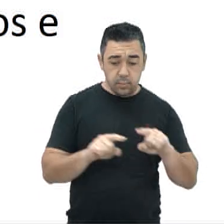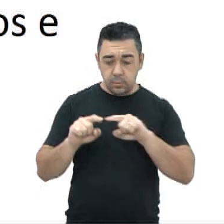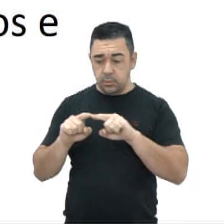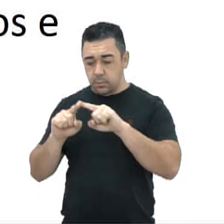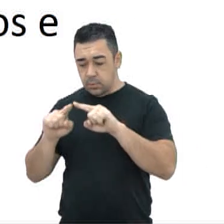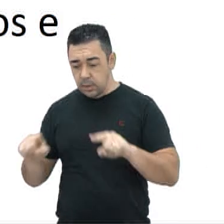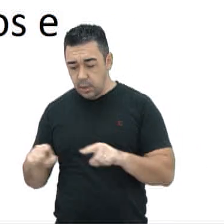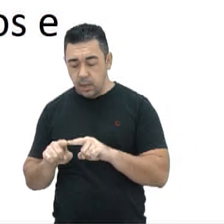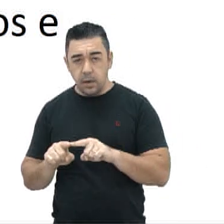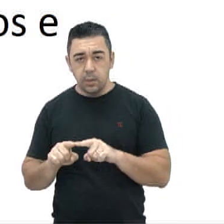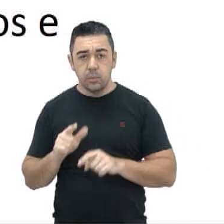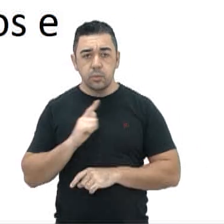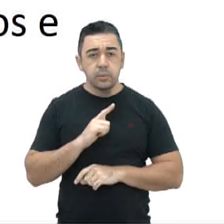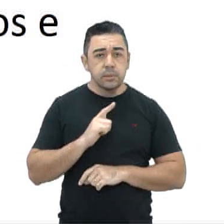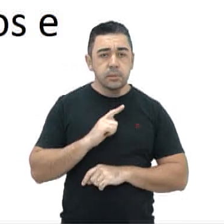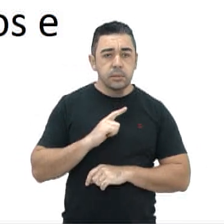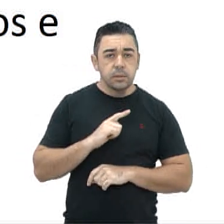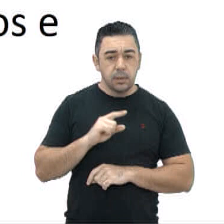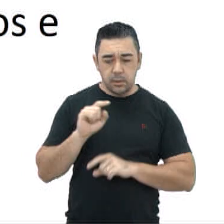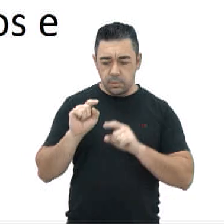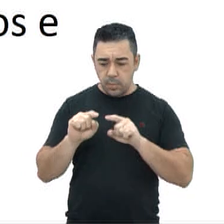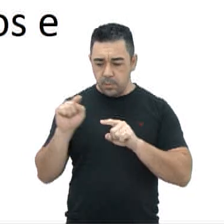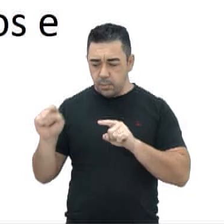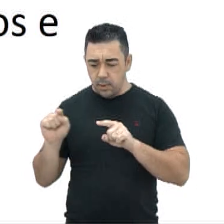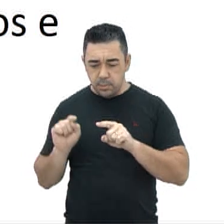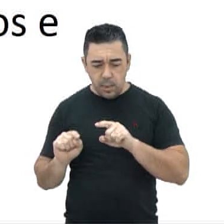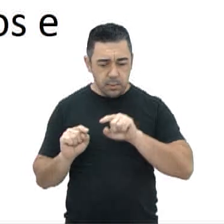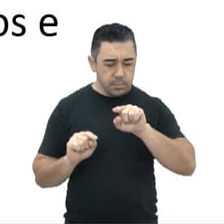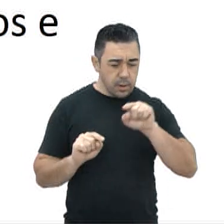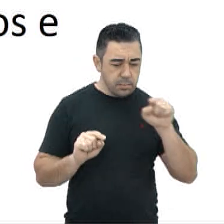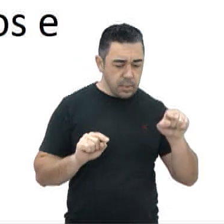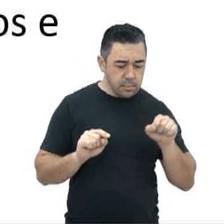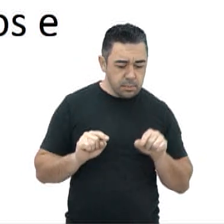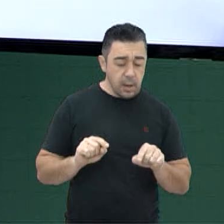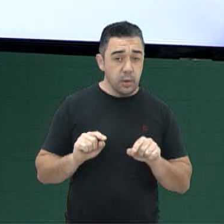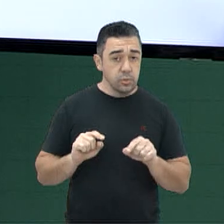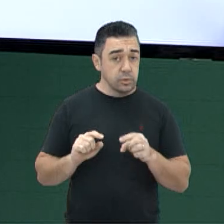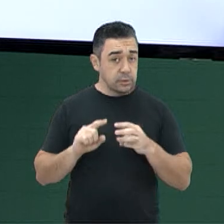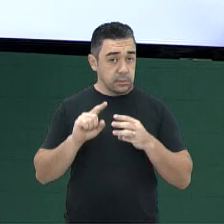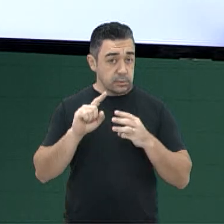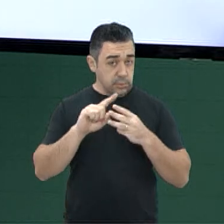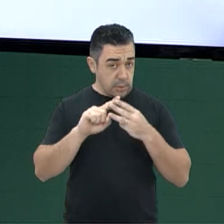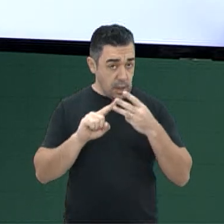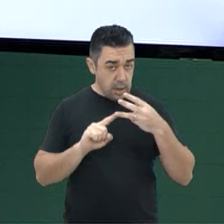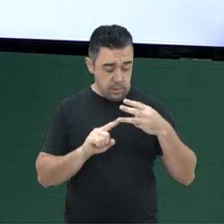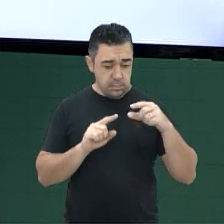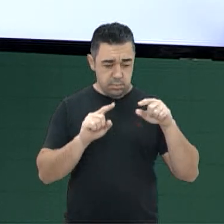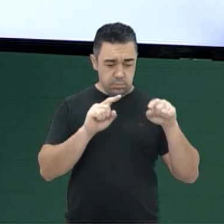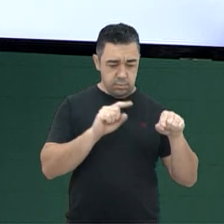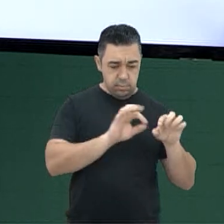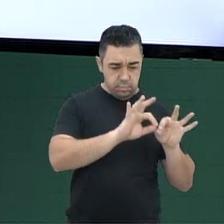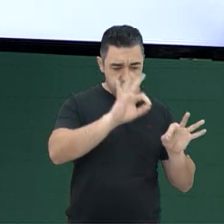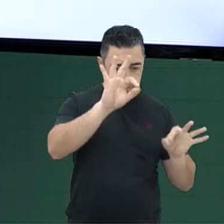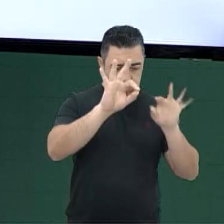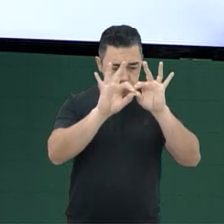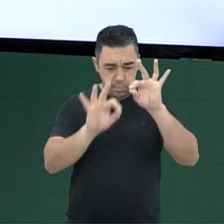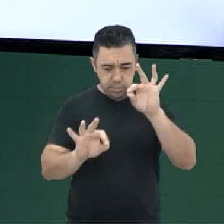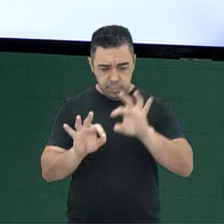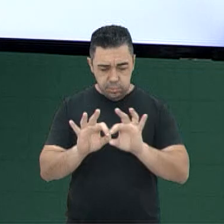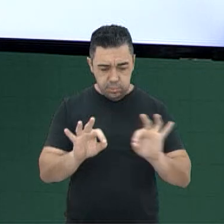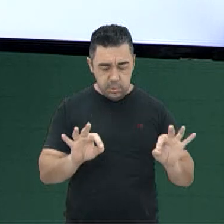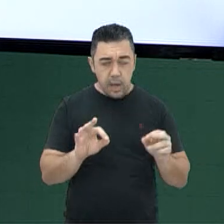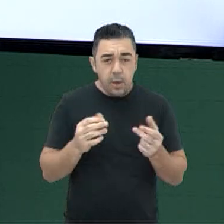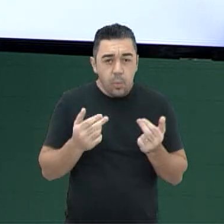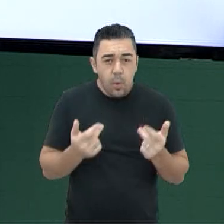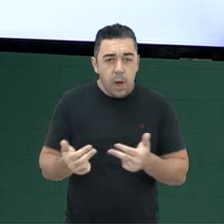3 lados correspondentes congruentes, ou seja, os 3 lados do triângulo, eles são iguais, então